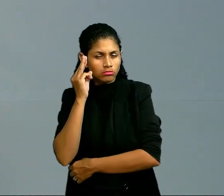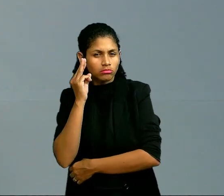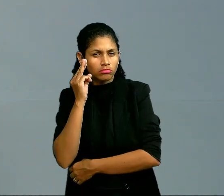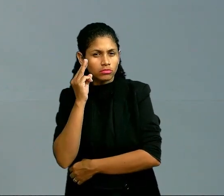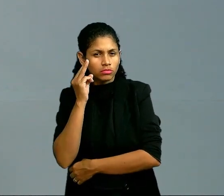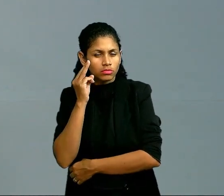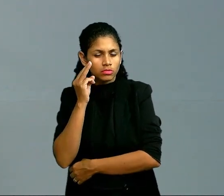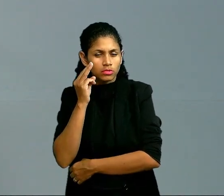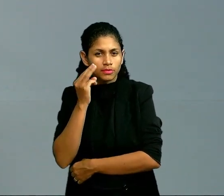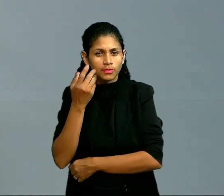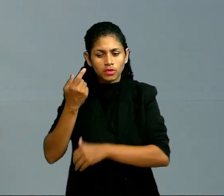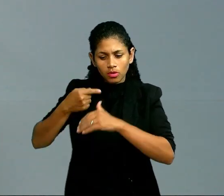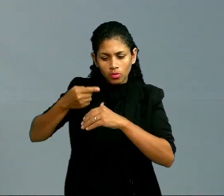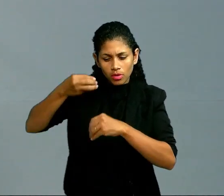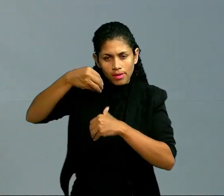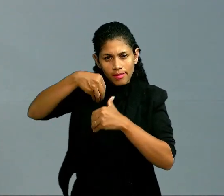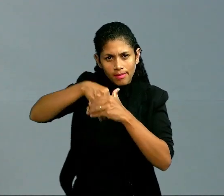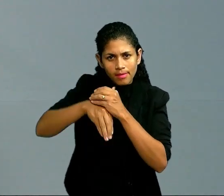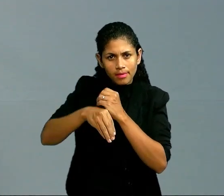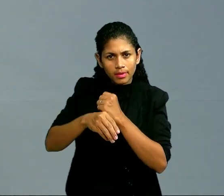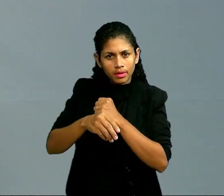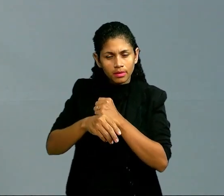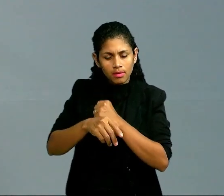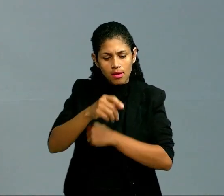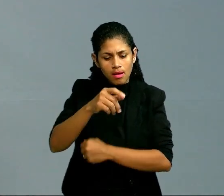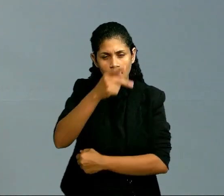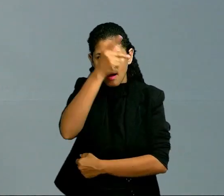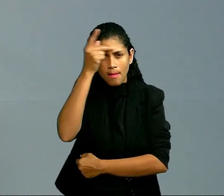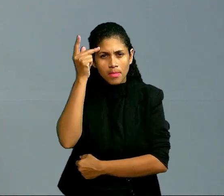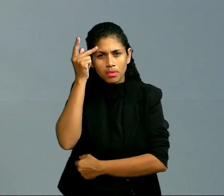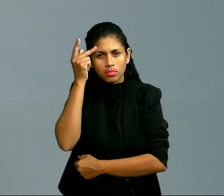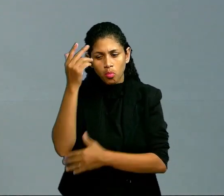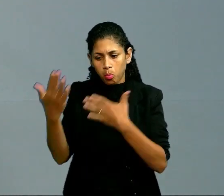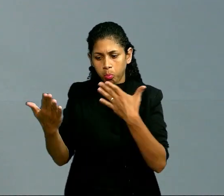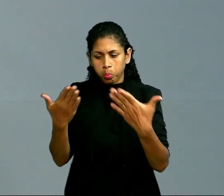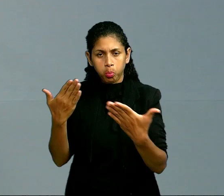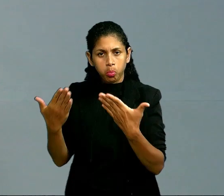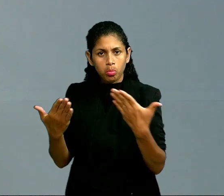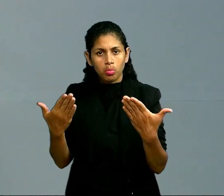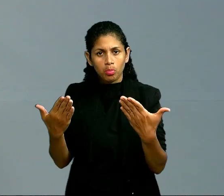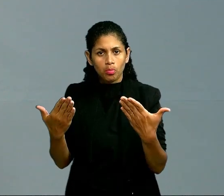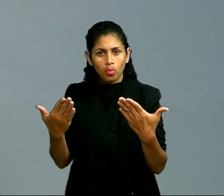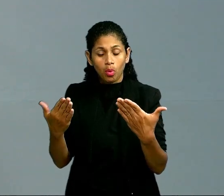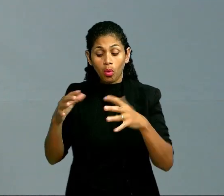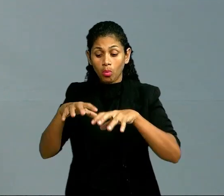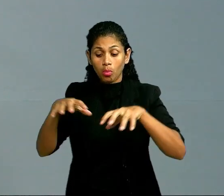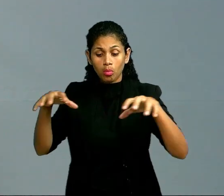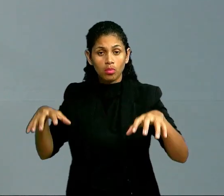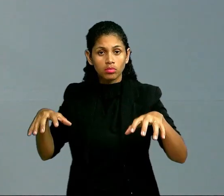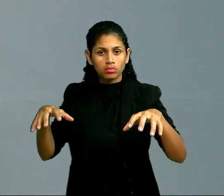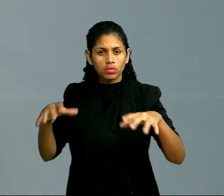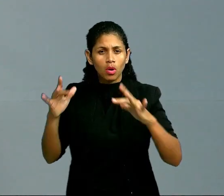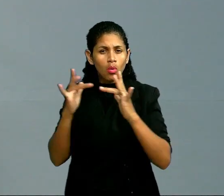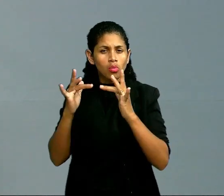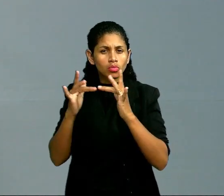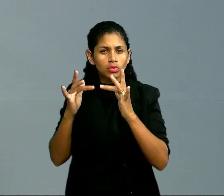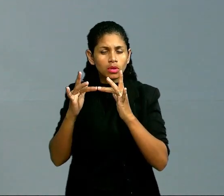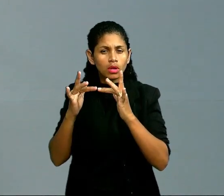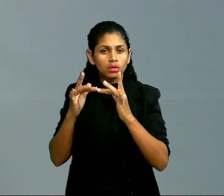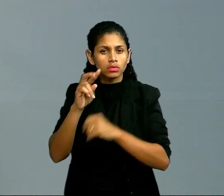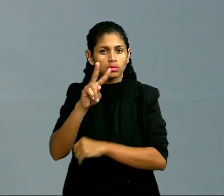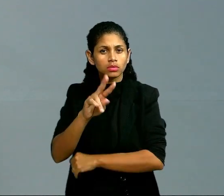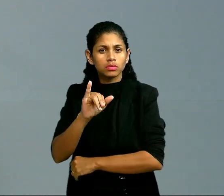que está vacinada e a outra não, se eles entrarem em contato com esse vírus, o que vai acontecer?